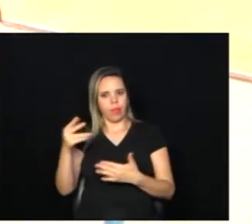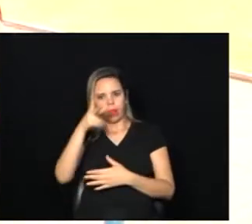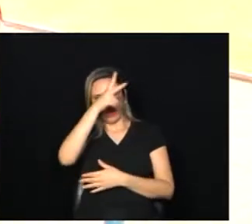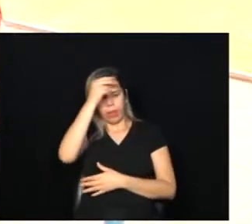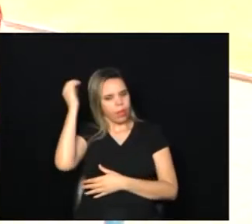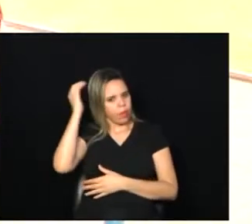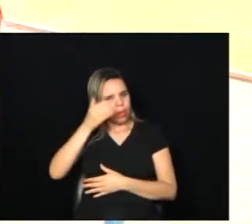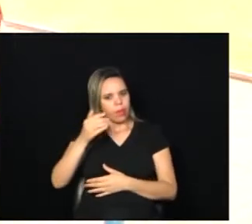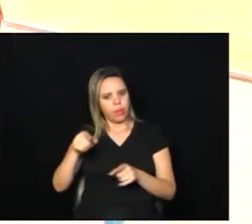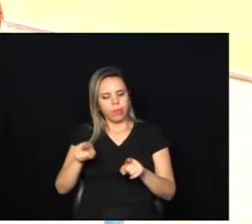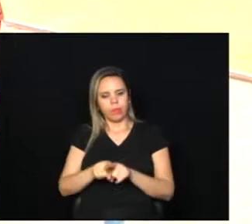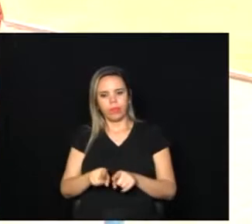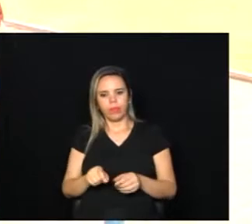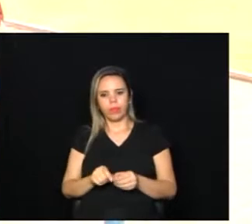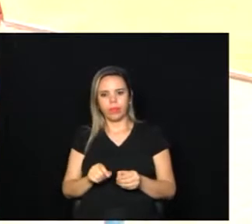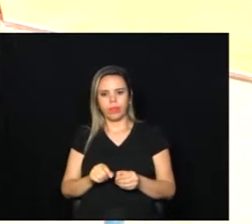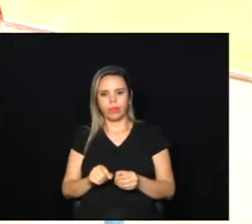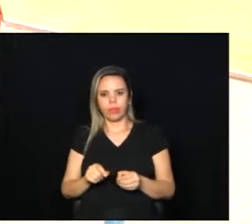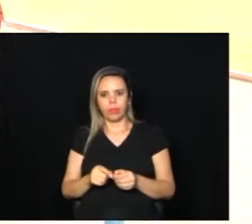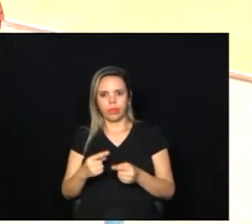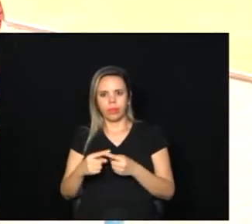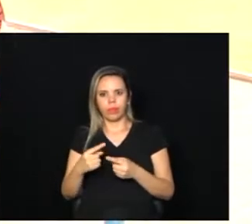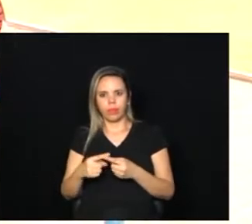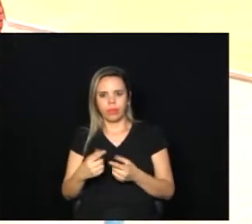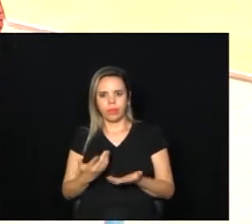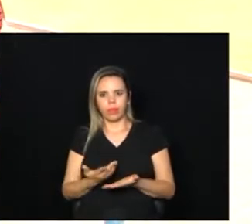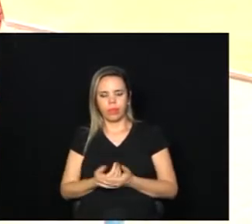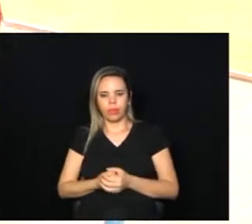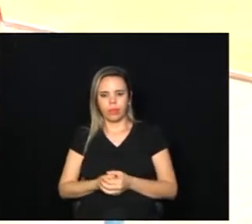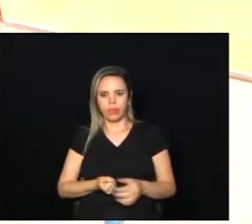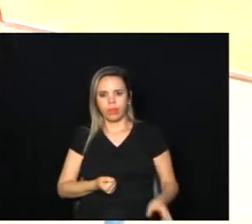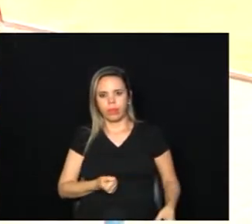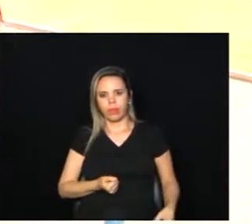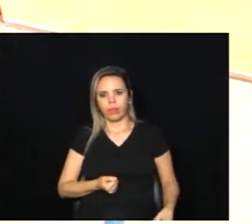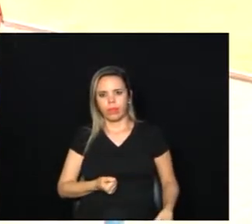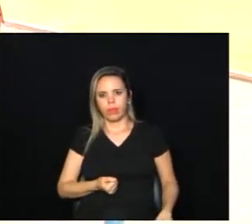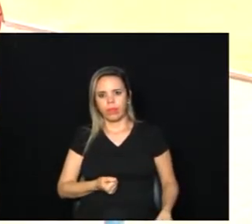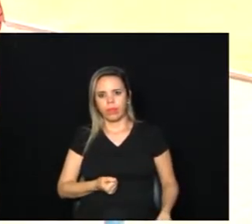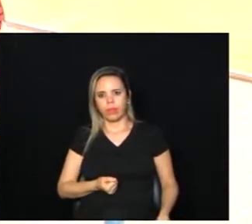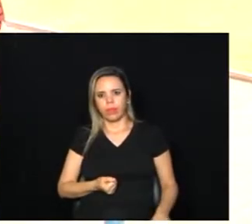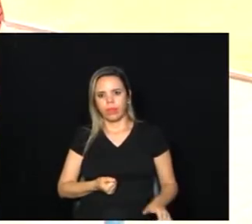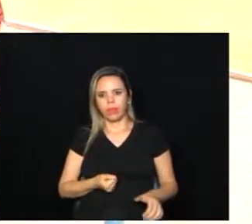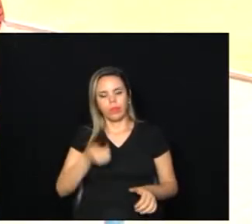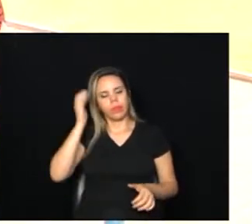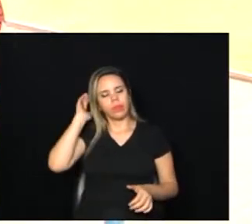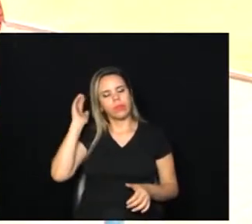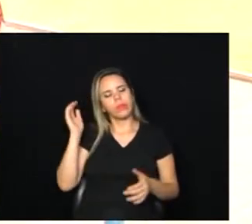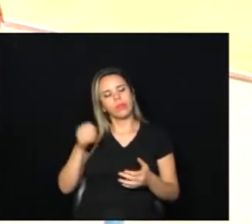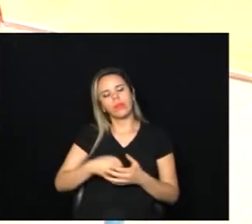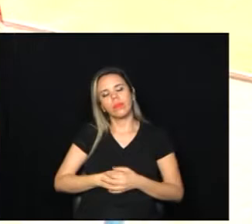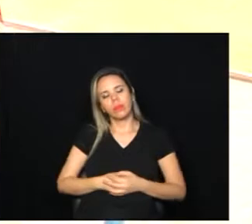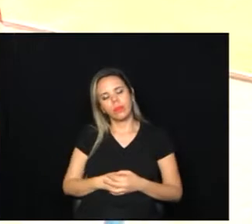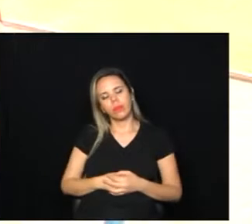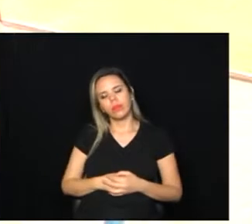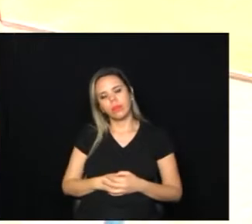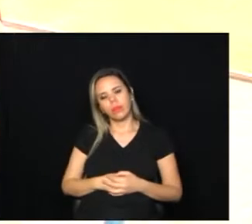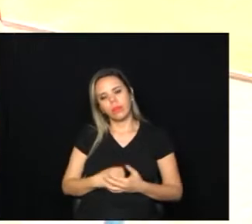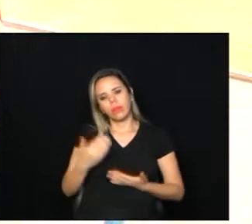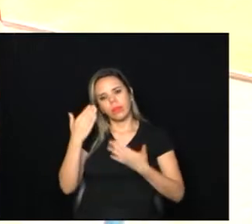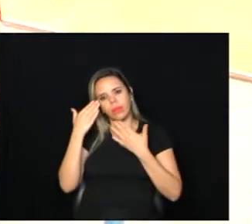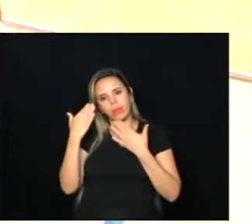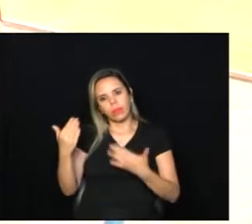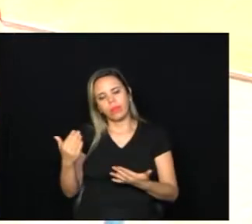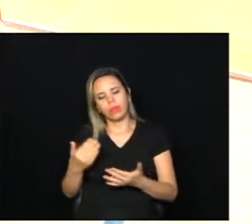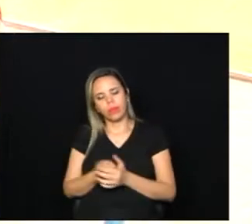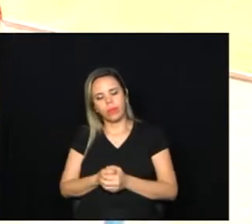prefeito também, porque sem ele a gente não teria essa liberação aí, o Dário Saad, né? Agradecer aí